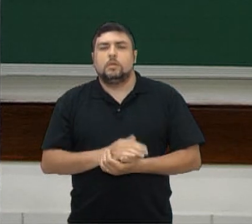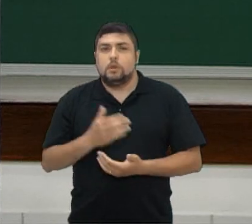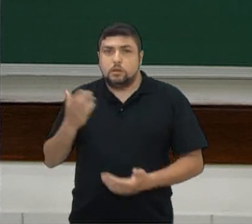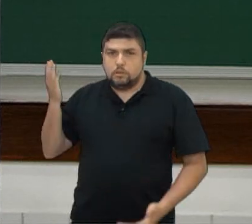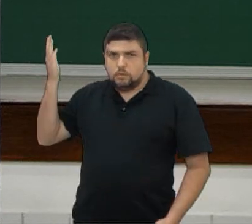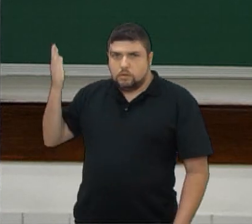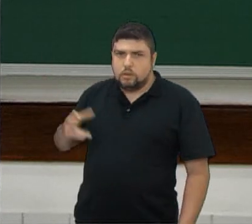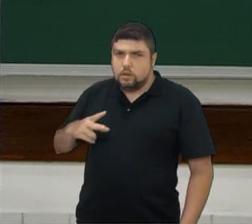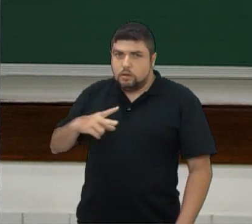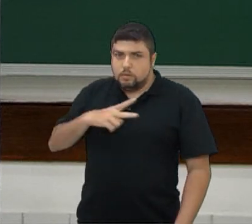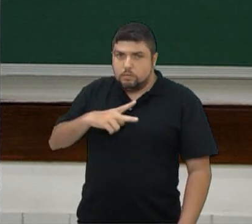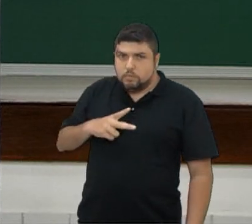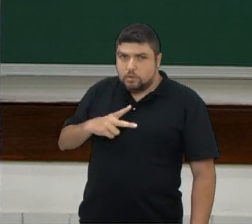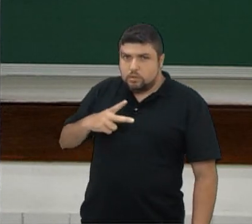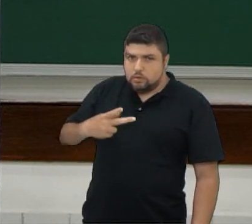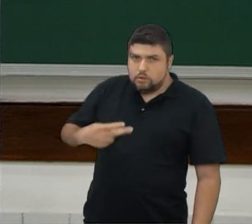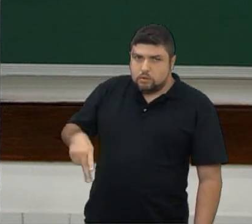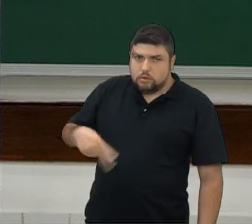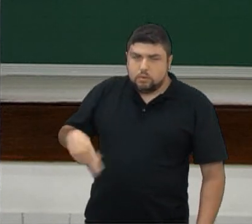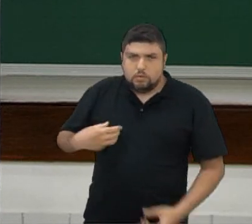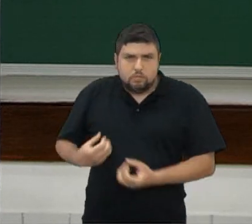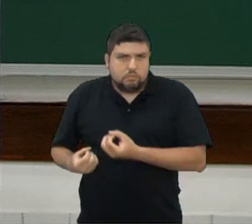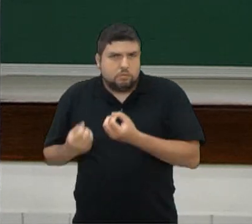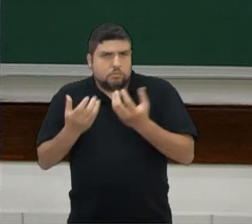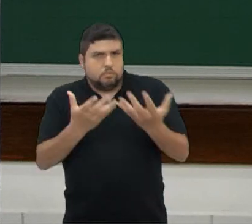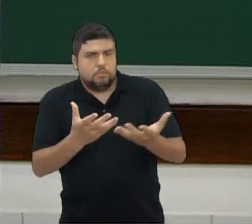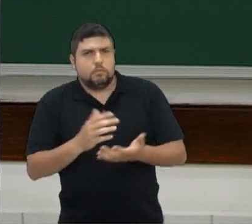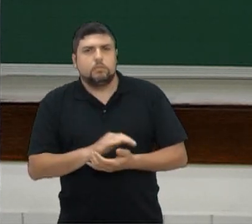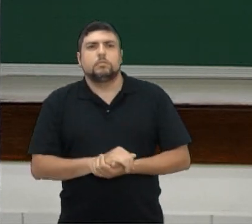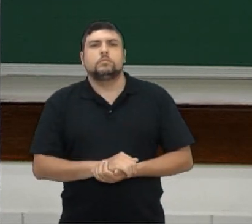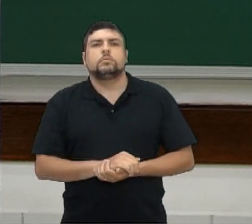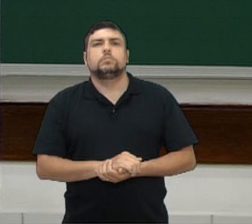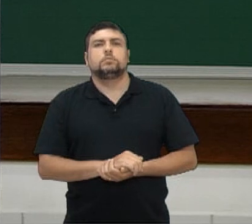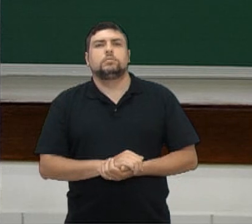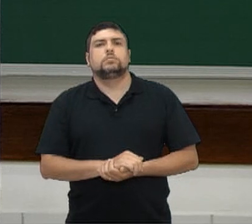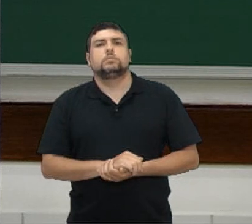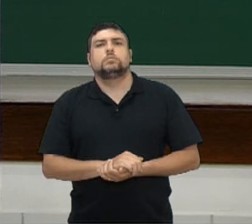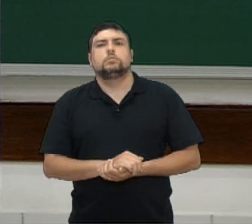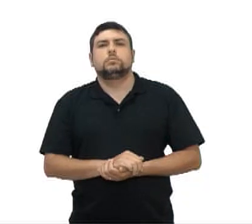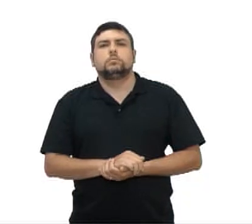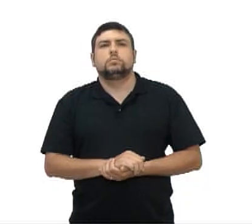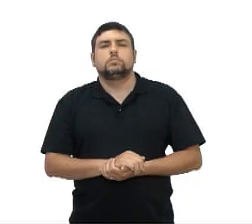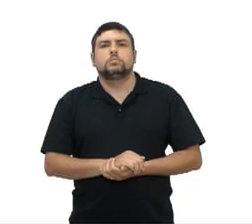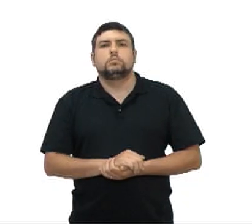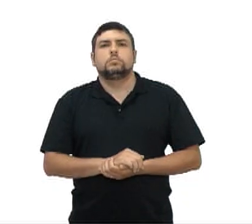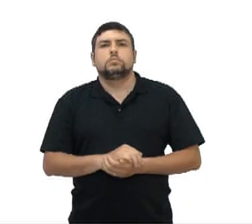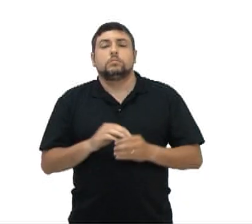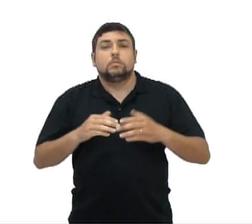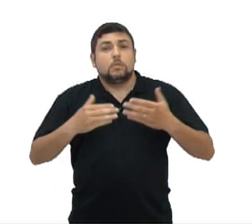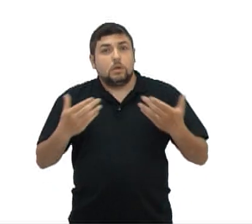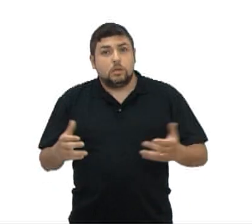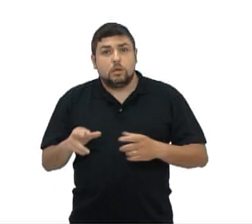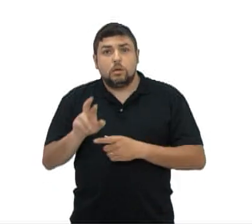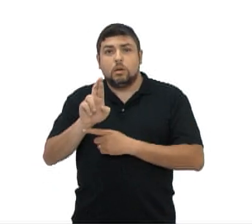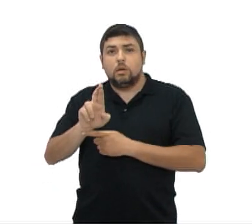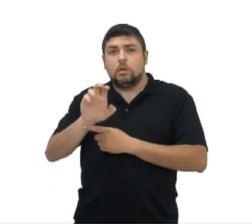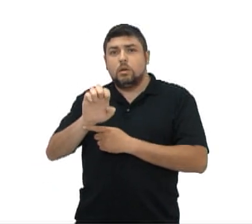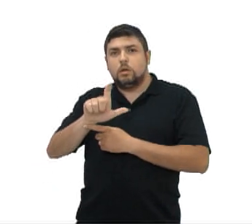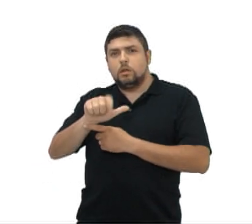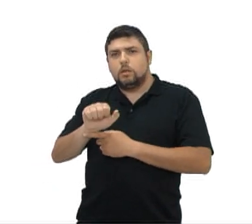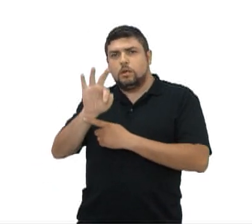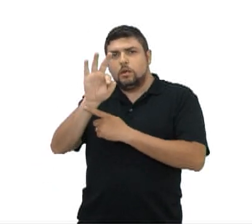relato pessoal, né, num modelo de blog aqui. Então, o relato, ele é um gênero discursivo, né,